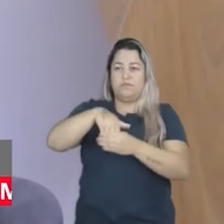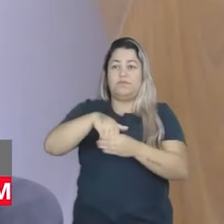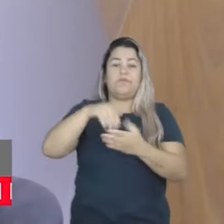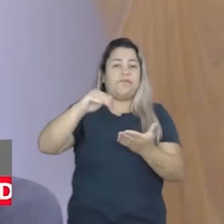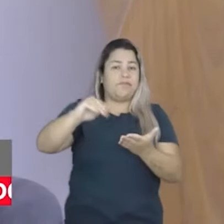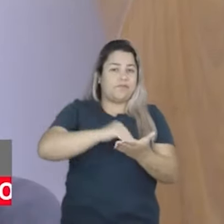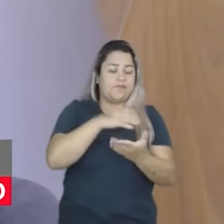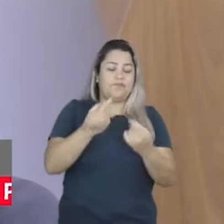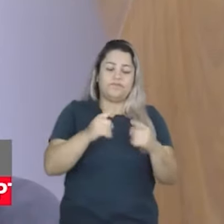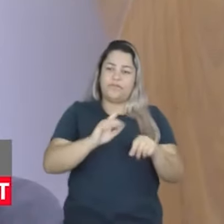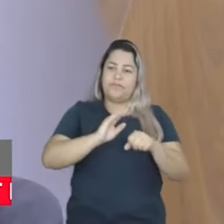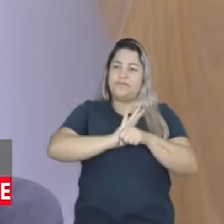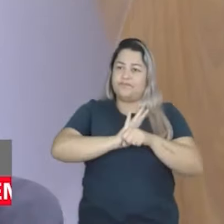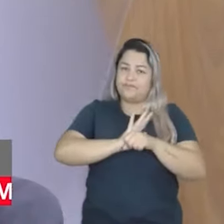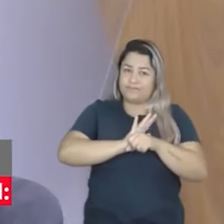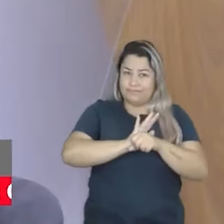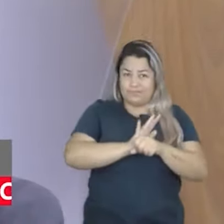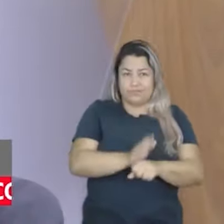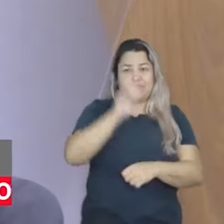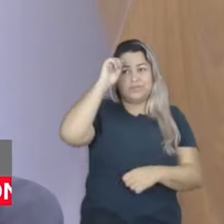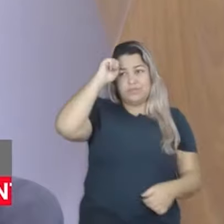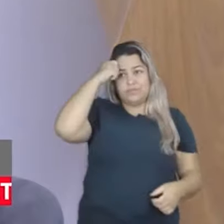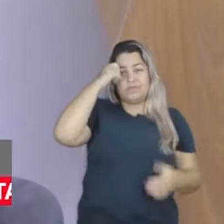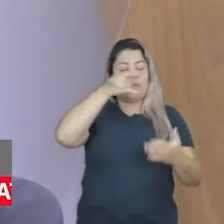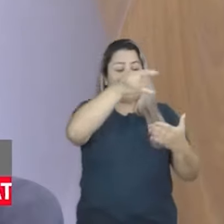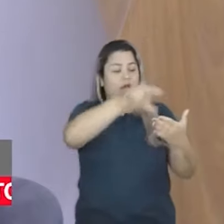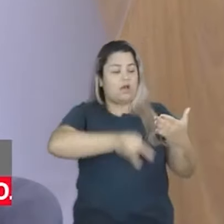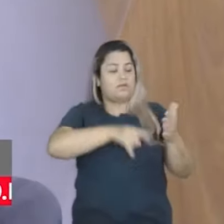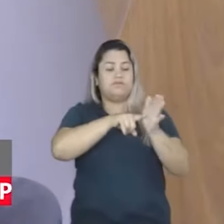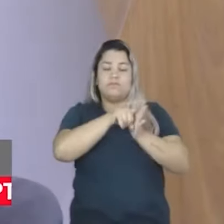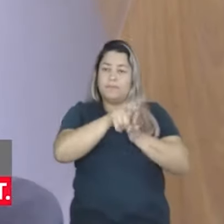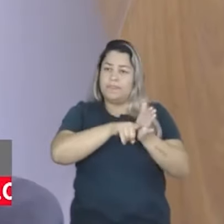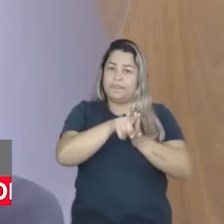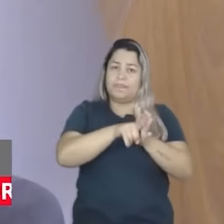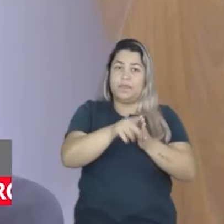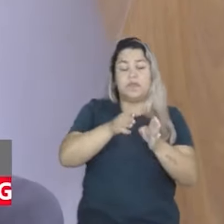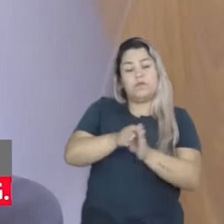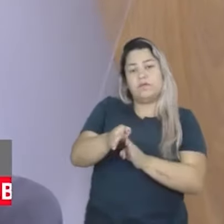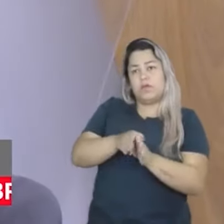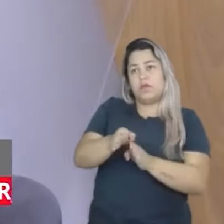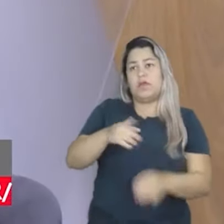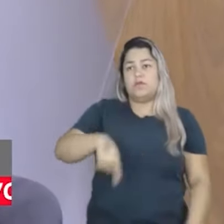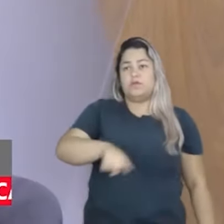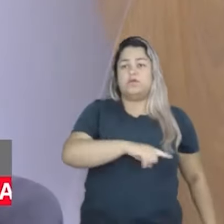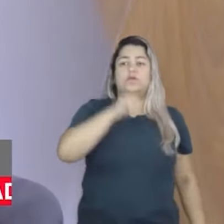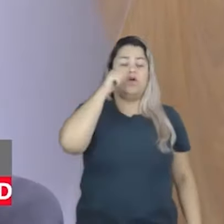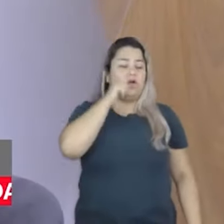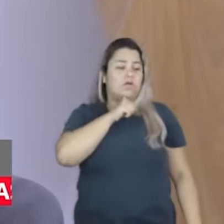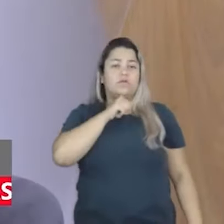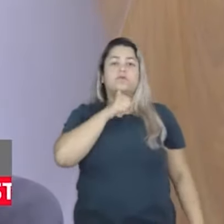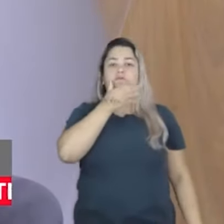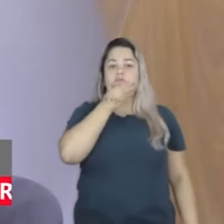Secretaria de Combate ao Racismo já tem um documento, já preparou um documento, nós estamos revisando esse documento, que orienta os nossos prefeitos, os nossos candidatos